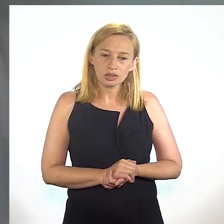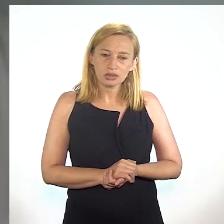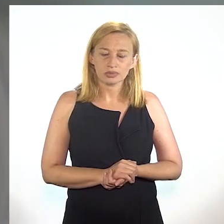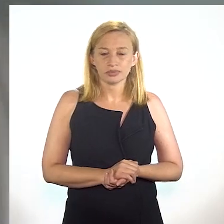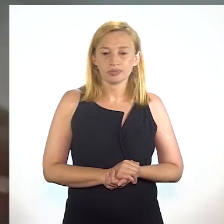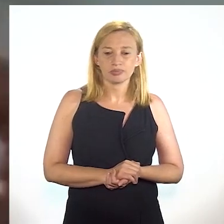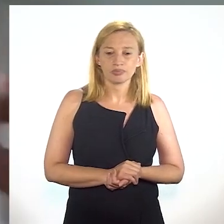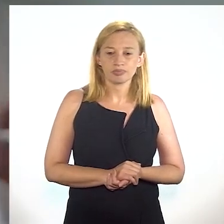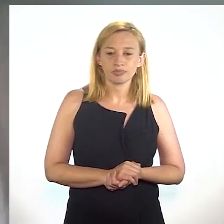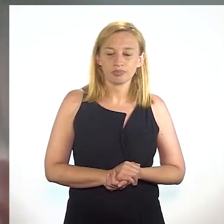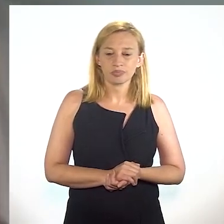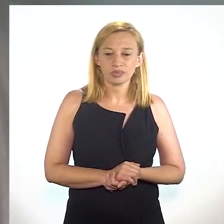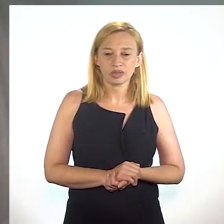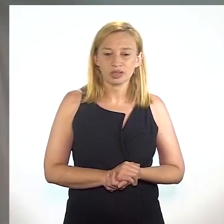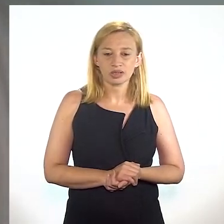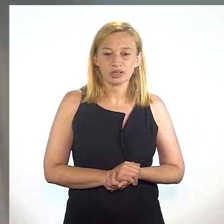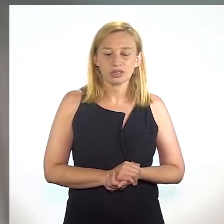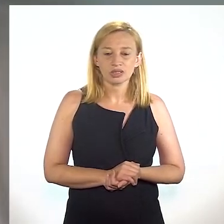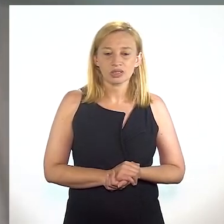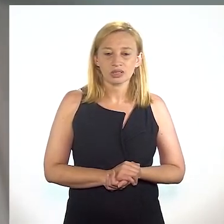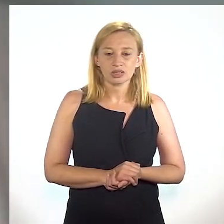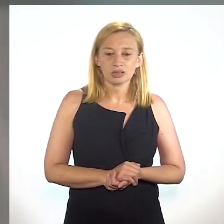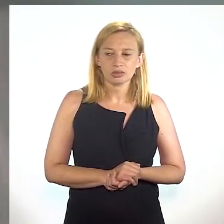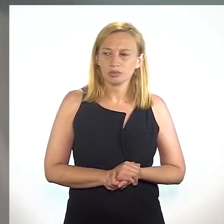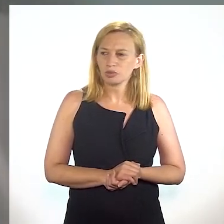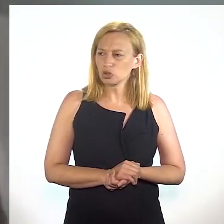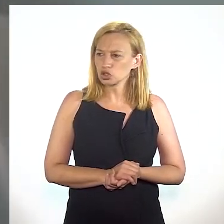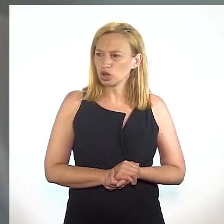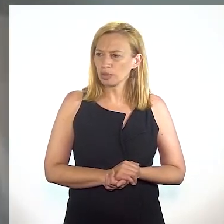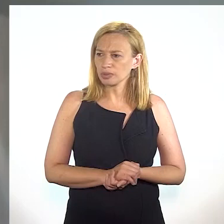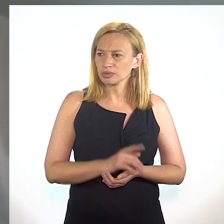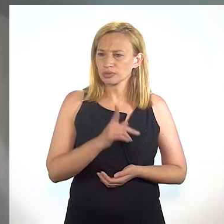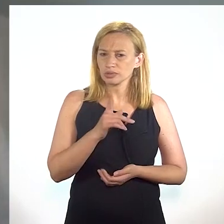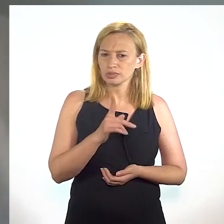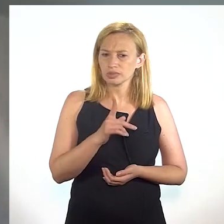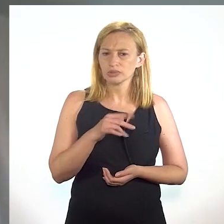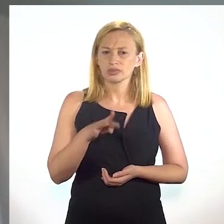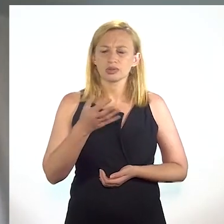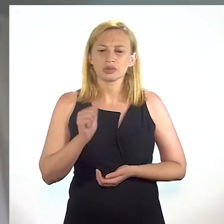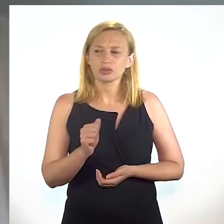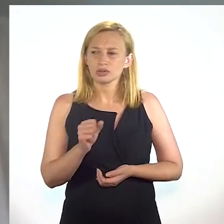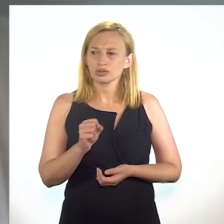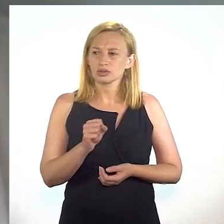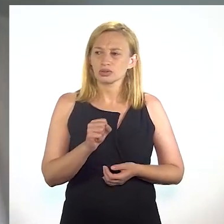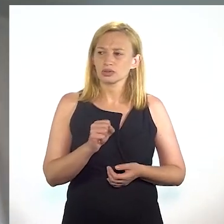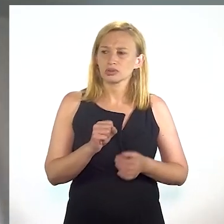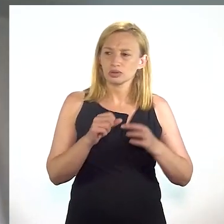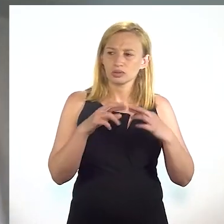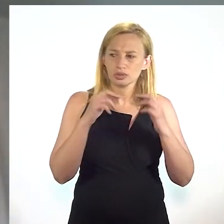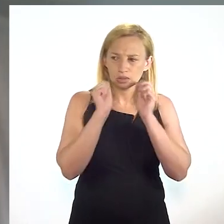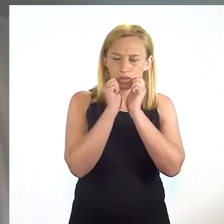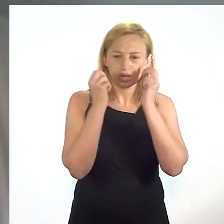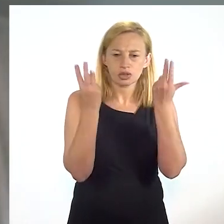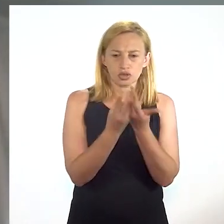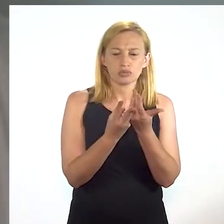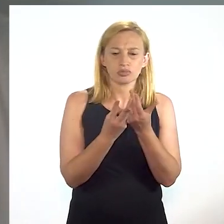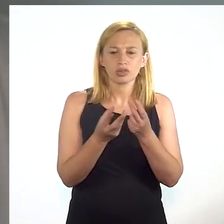queria que você contasse um pouquinho qual é a natureza, né, desses workshops. Que tipo de formação você trabalha nesses